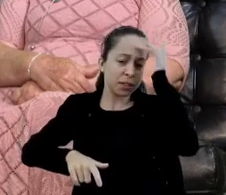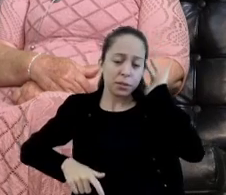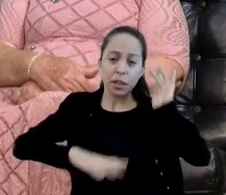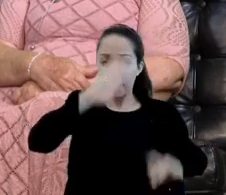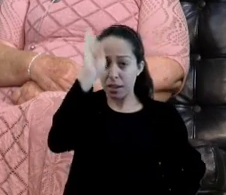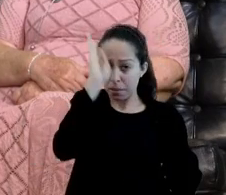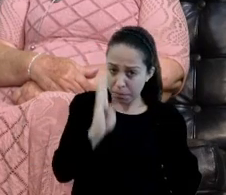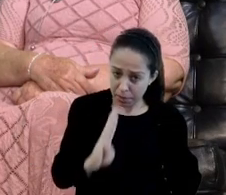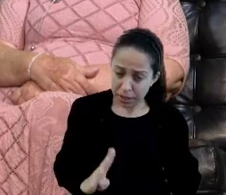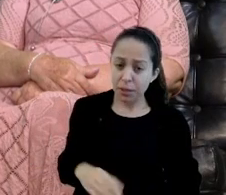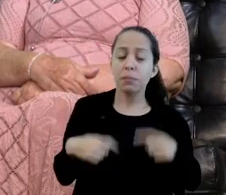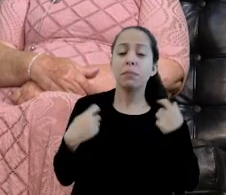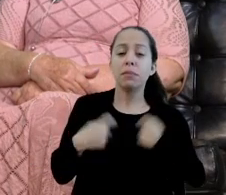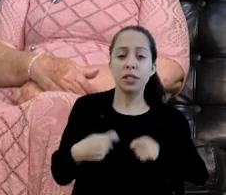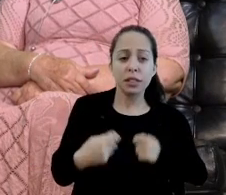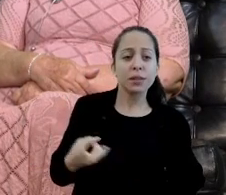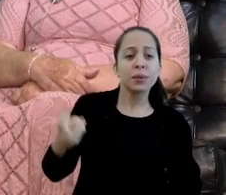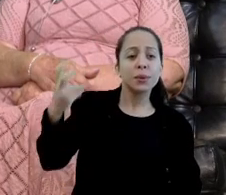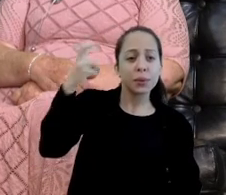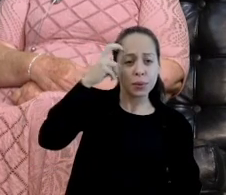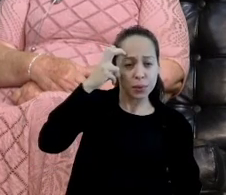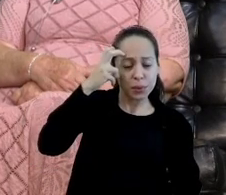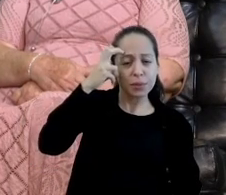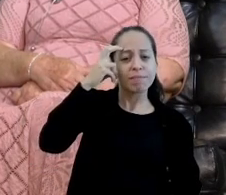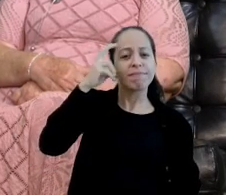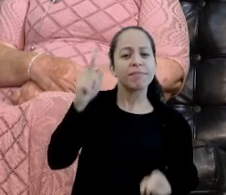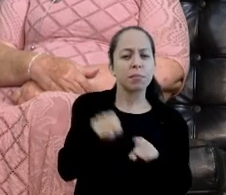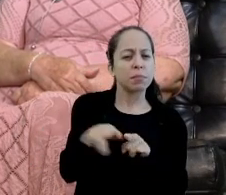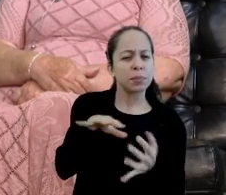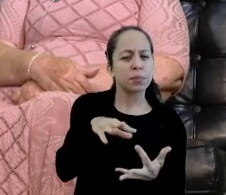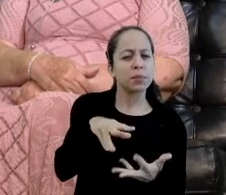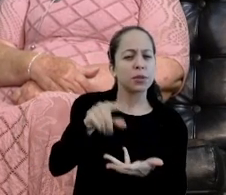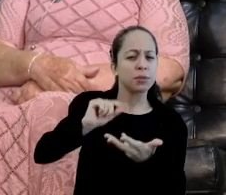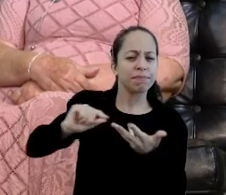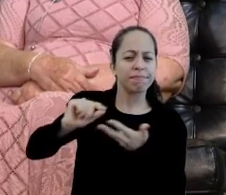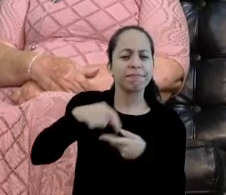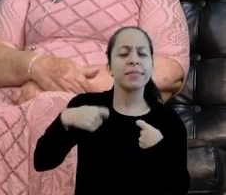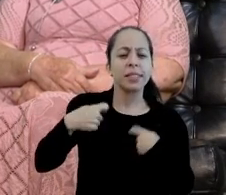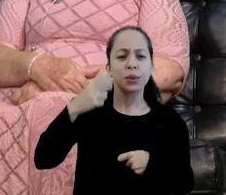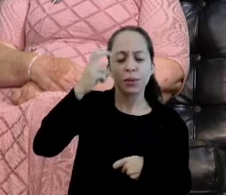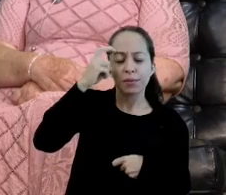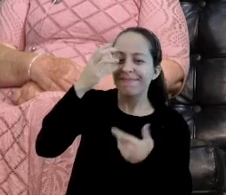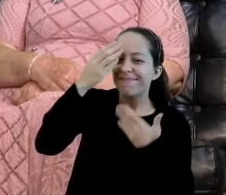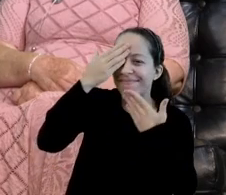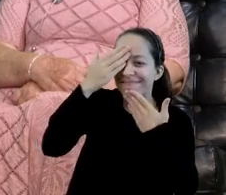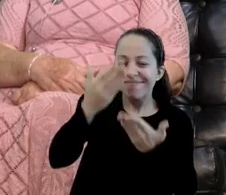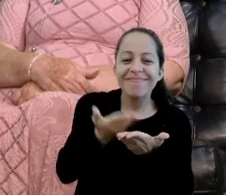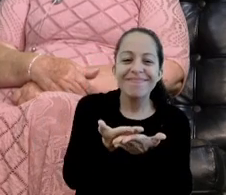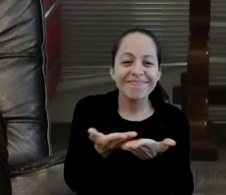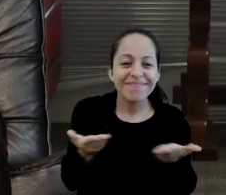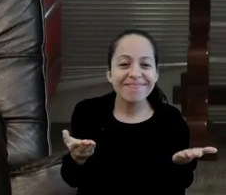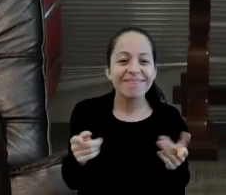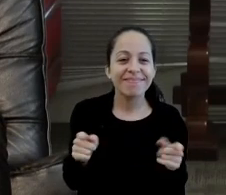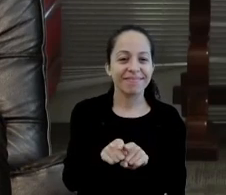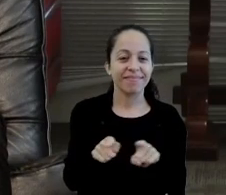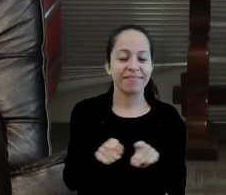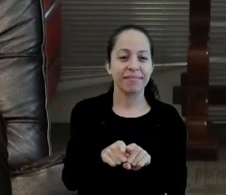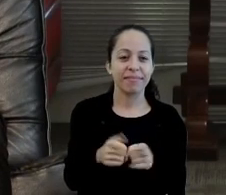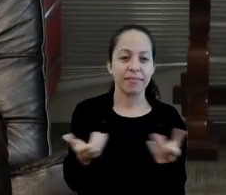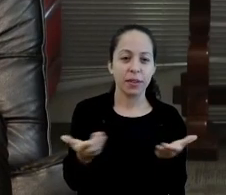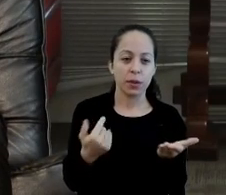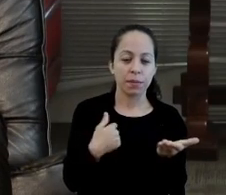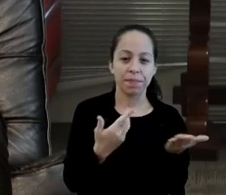de cultura, o mundo precisa de cultura. Parabéns, agradeço a todos vocês também. Agora eu vou passar para minha